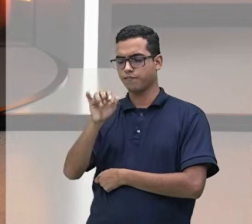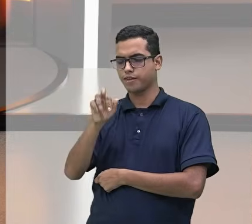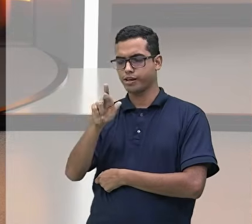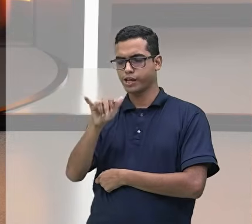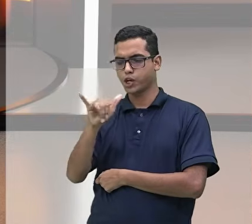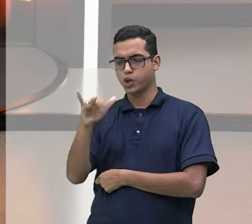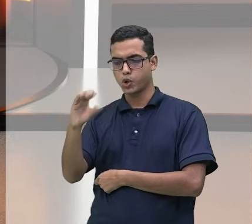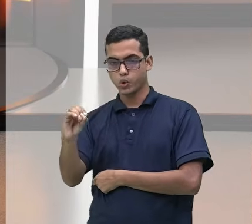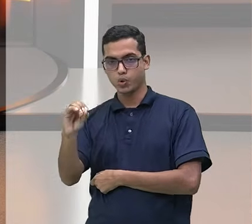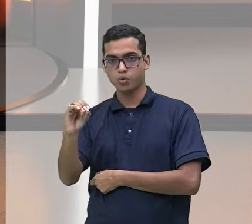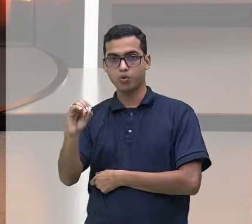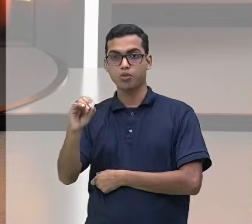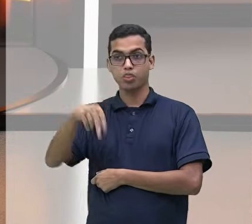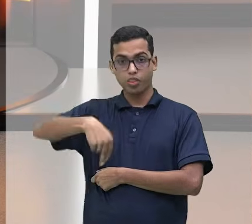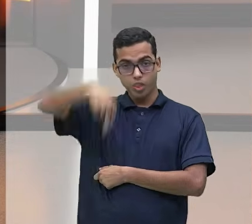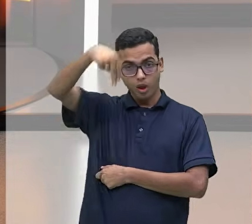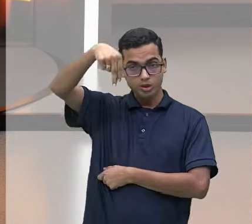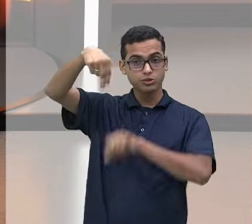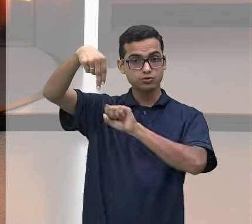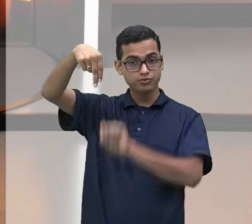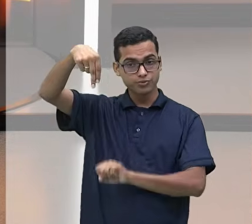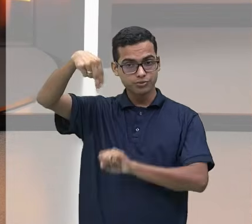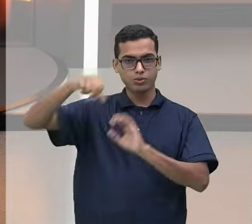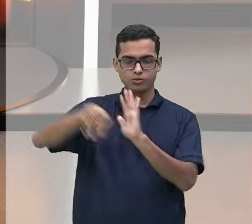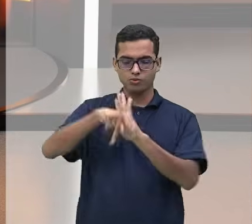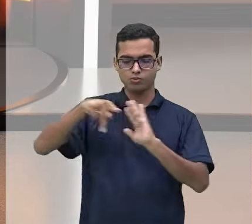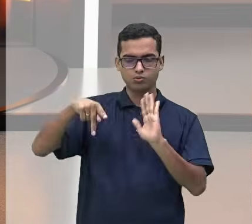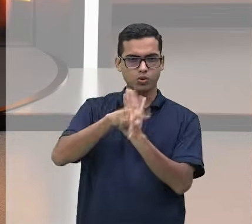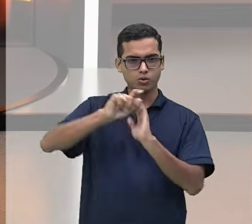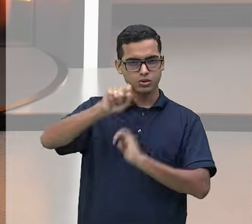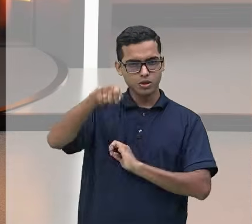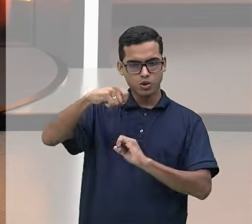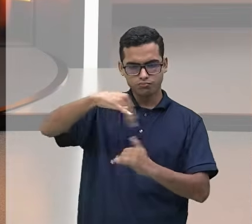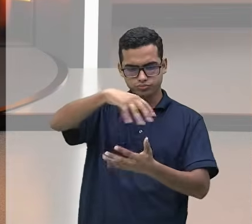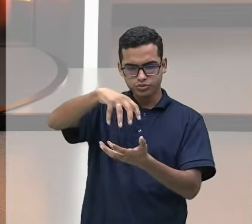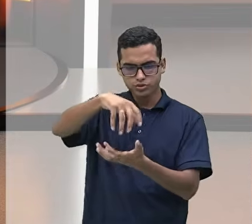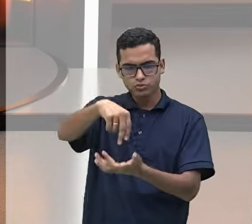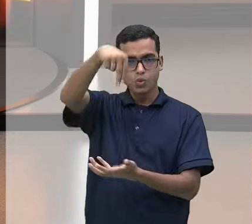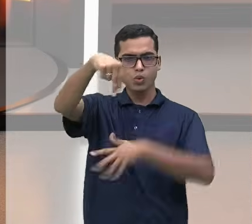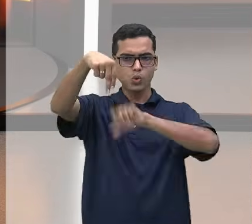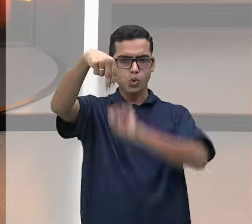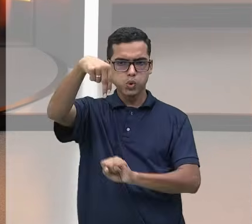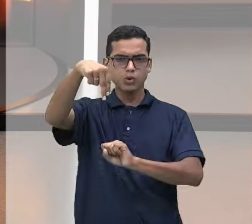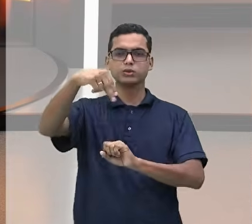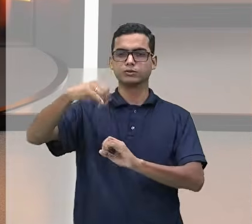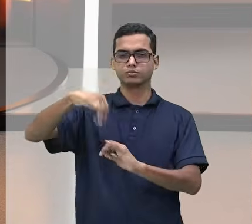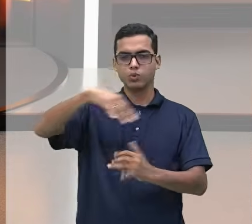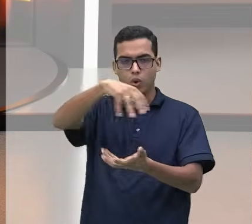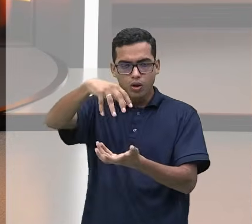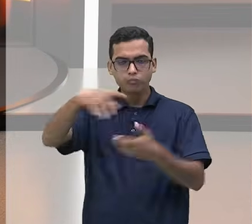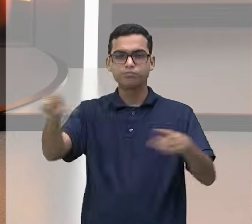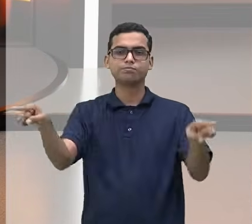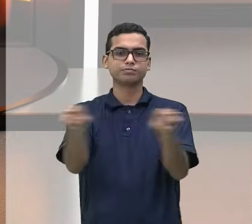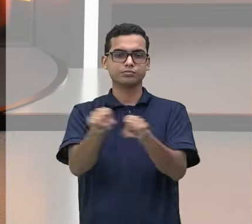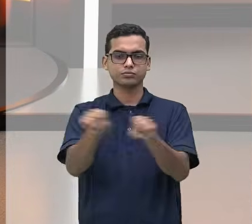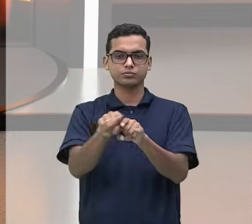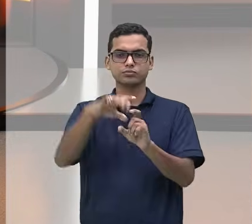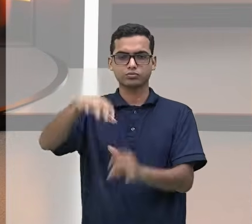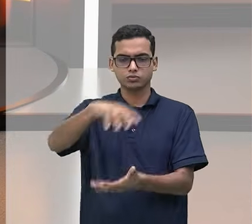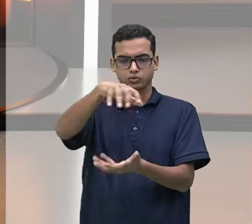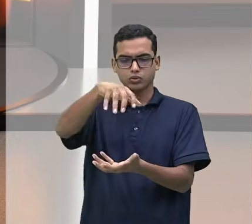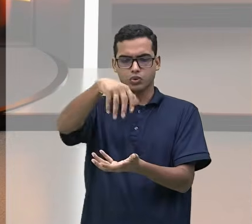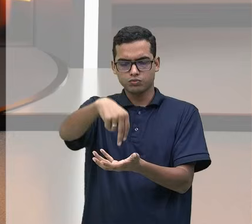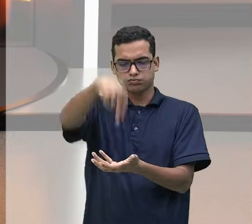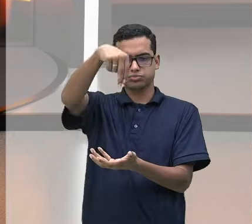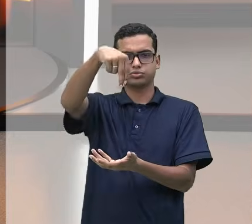sul. Então, os astros, eles também modificam de acordo com os hemisférios. O hemisfério norte vai ser